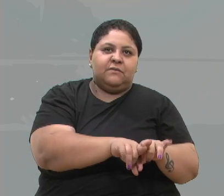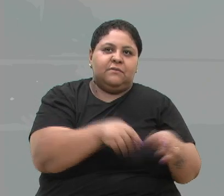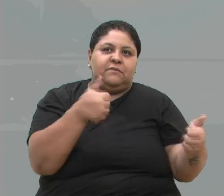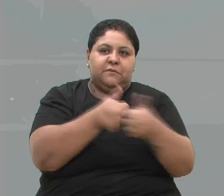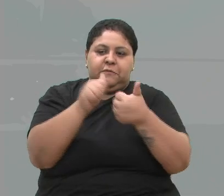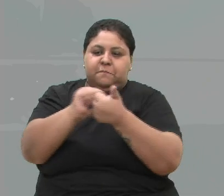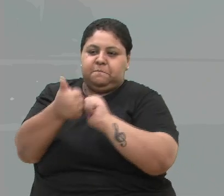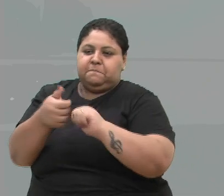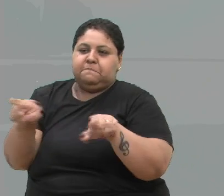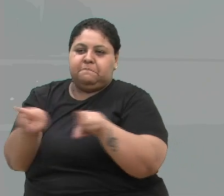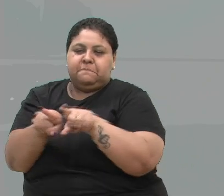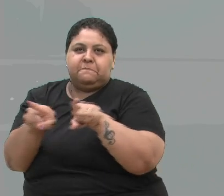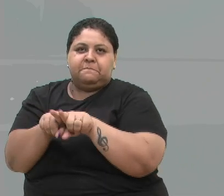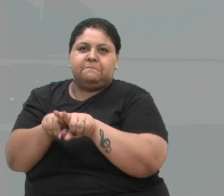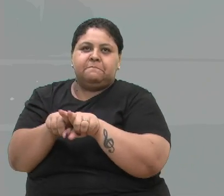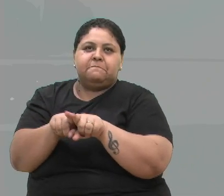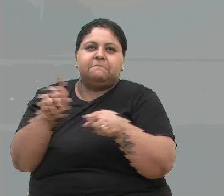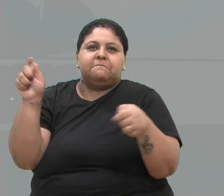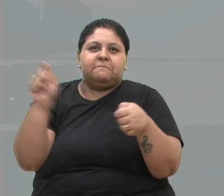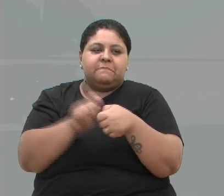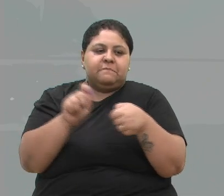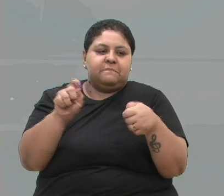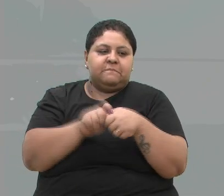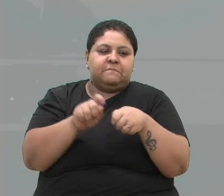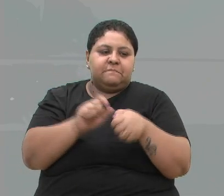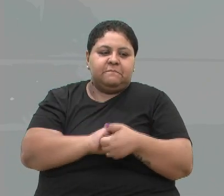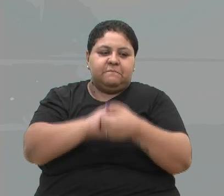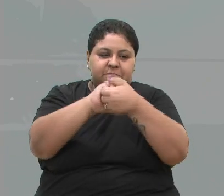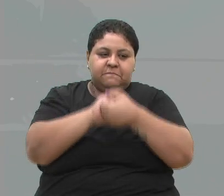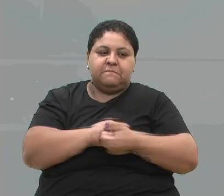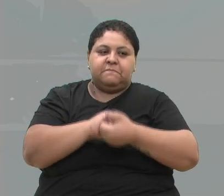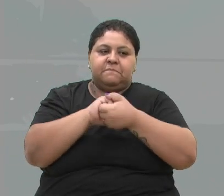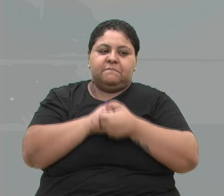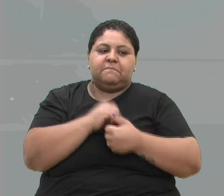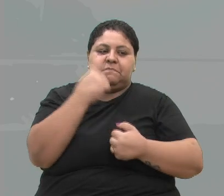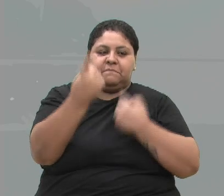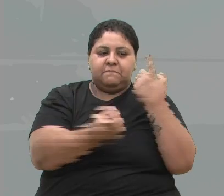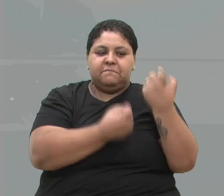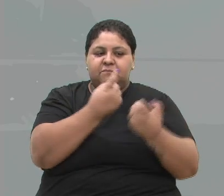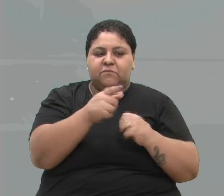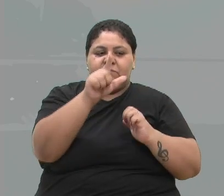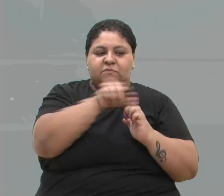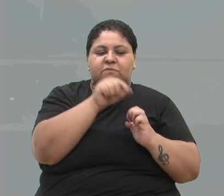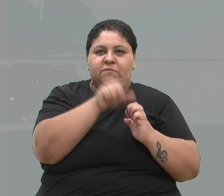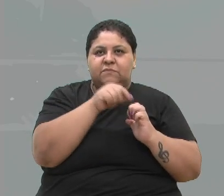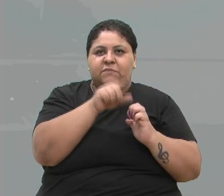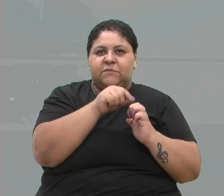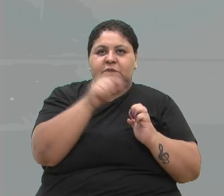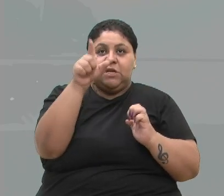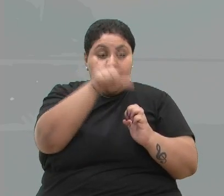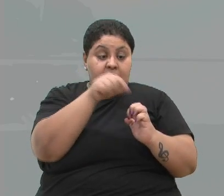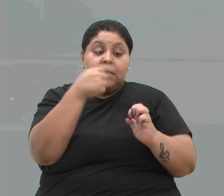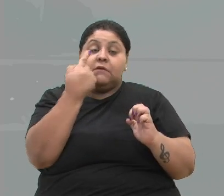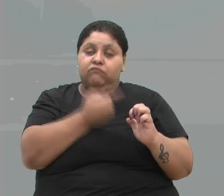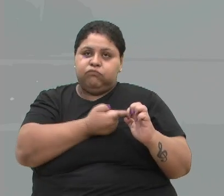ali também, que foi feita uma parceria com alguma empresa, e essas empresas